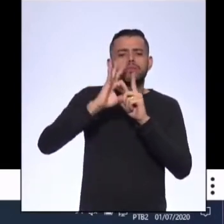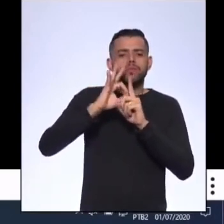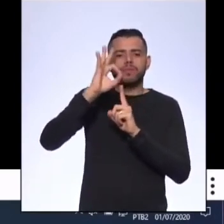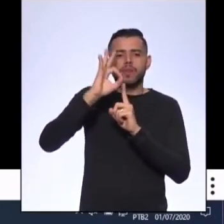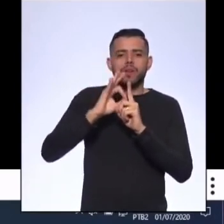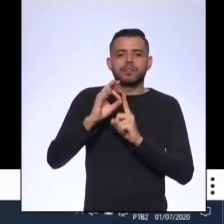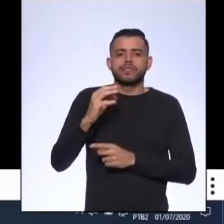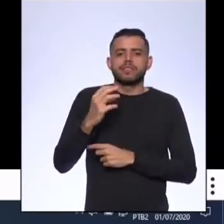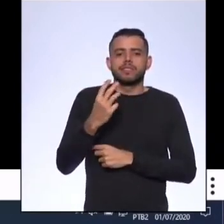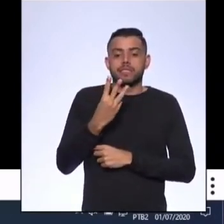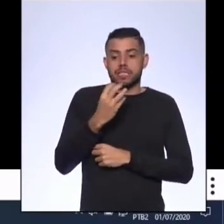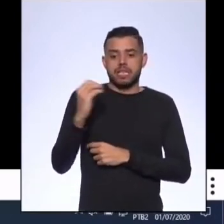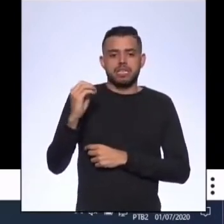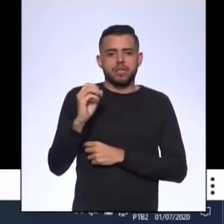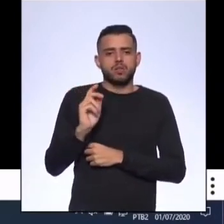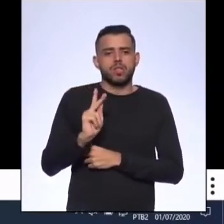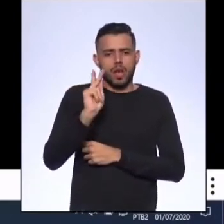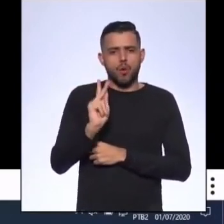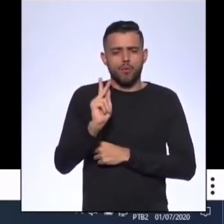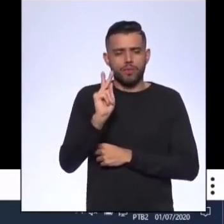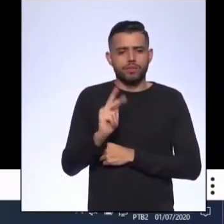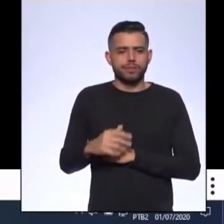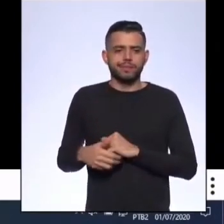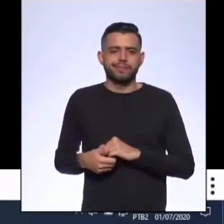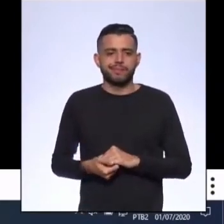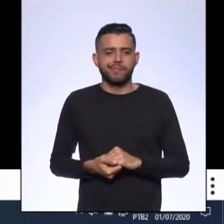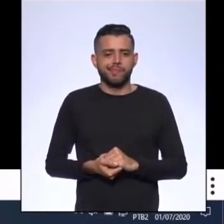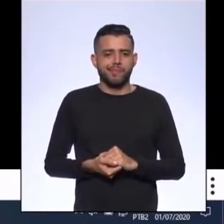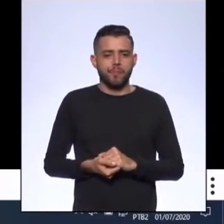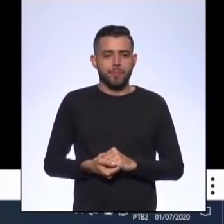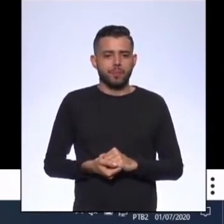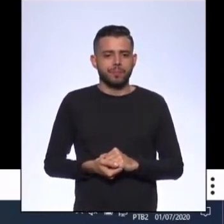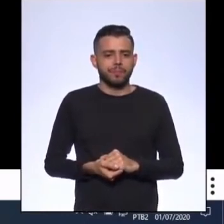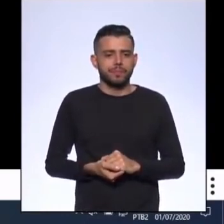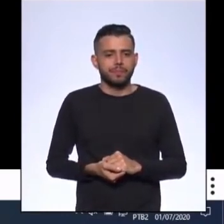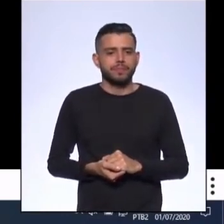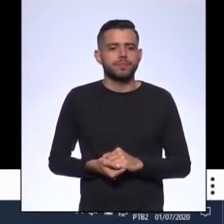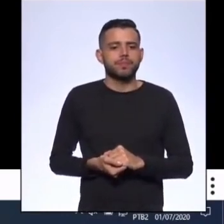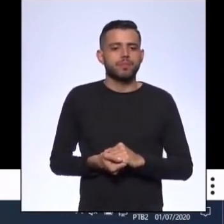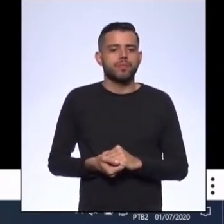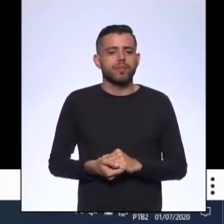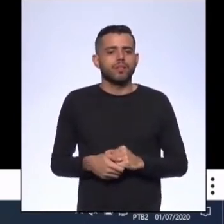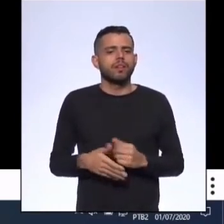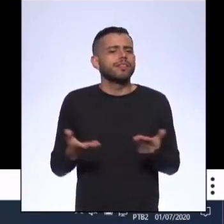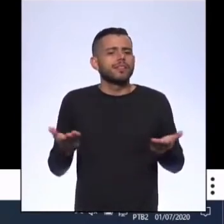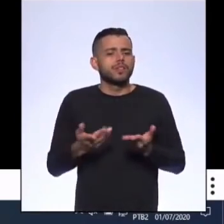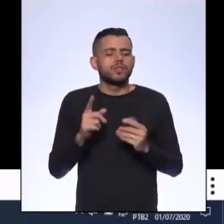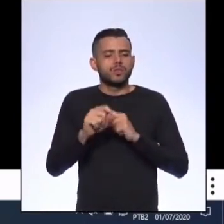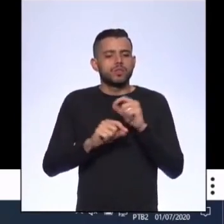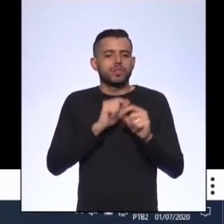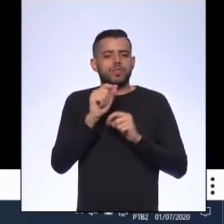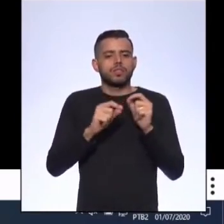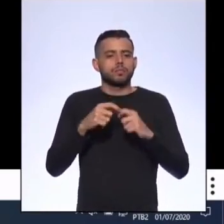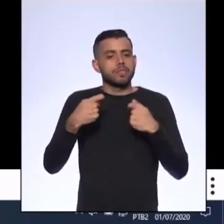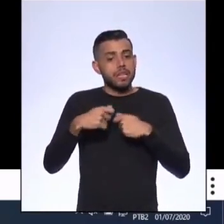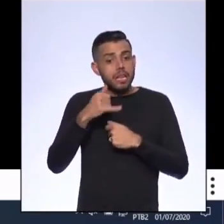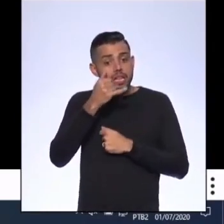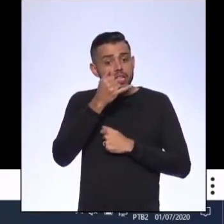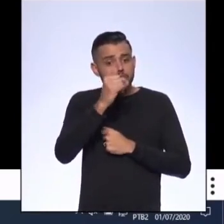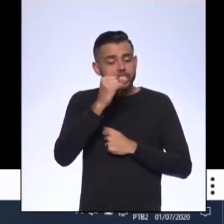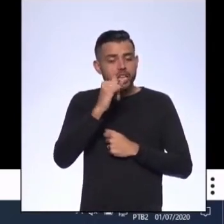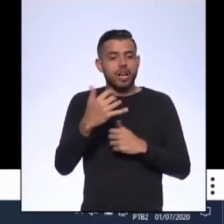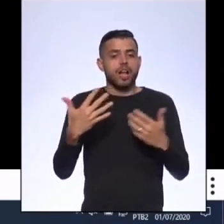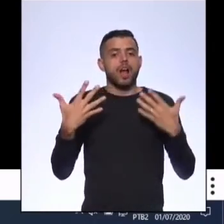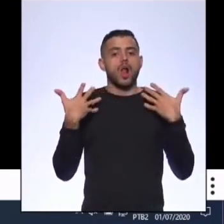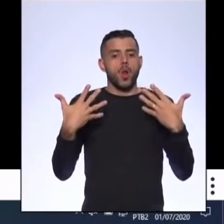300 Kelvin, né? Certo? Tranquilo? Agora vamos fazer o quê? Vamos fornecer energia ali, ó, calor,